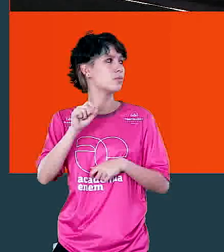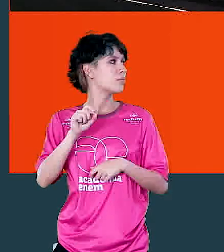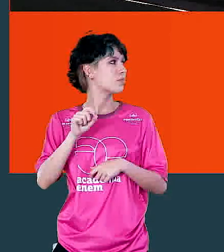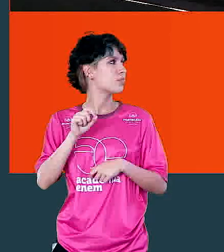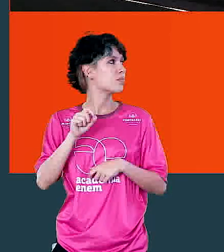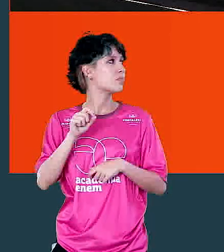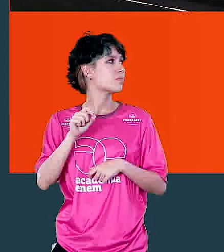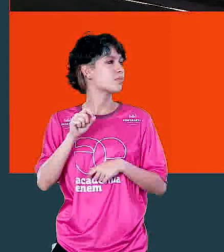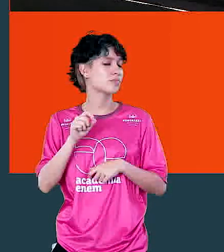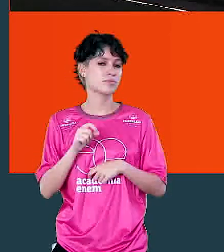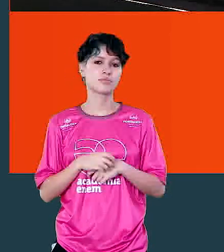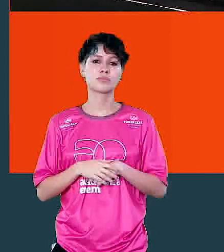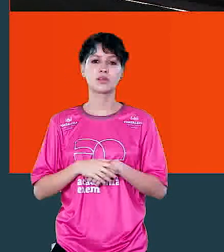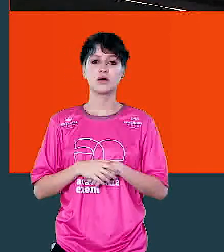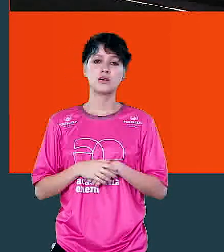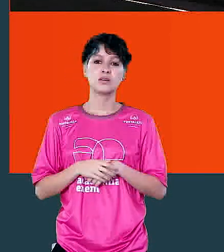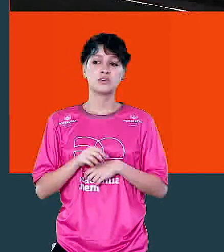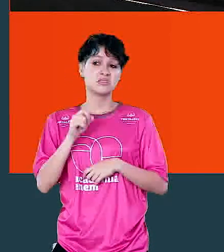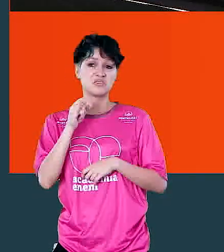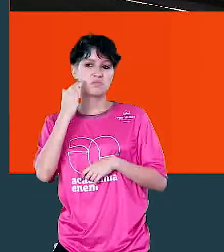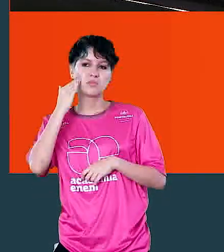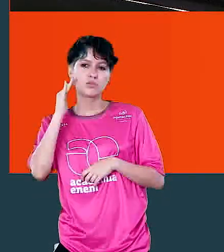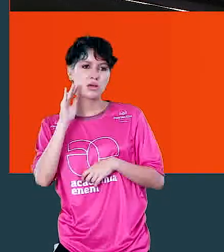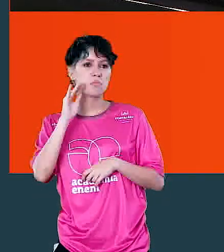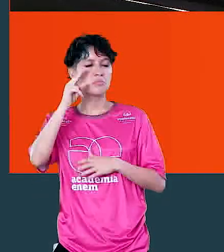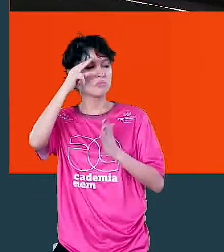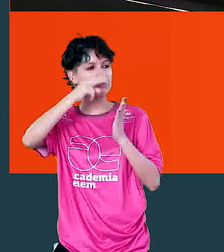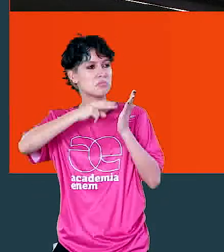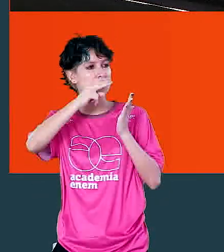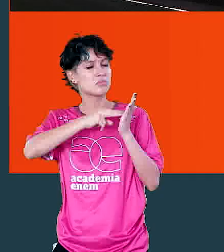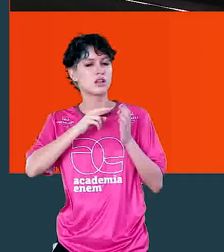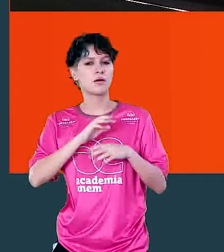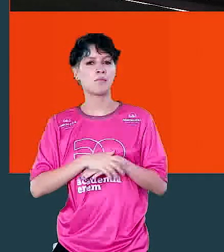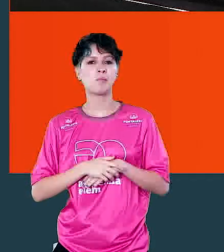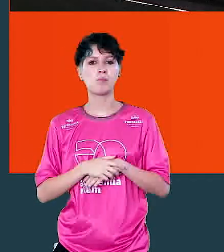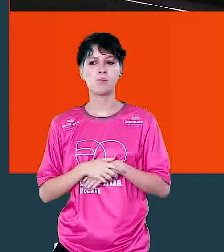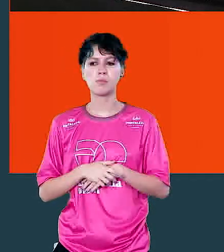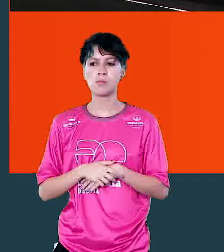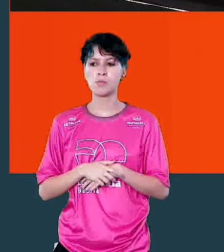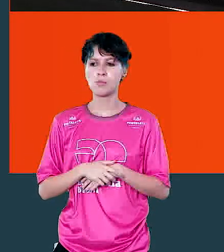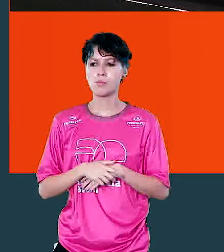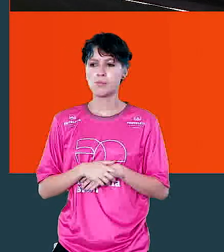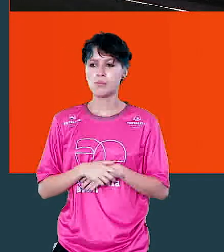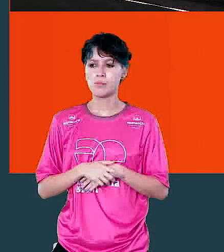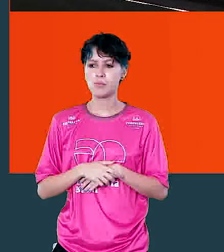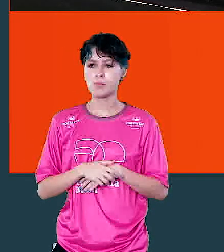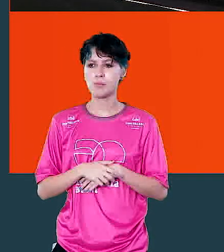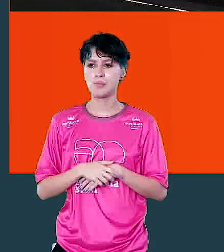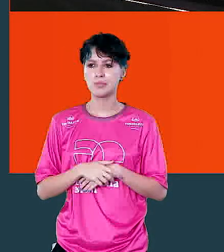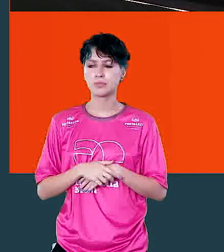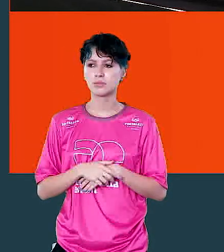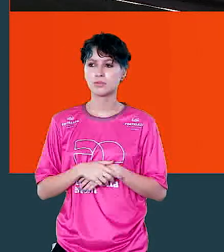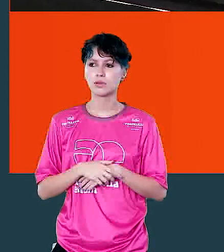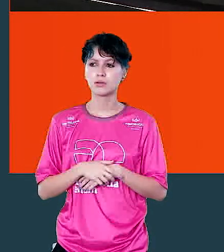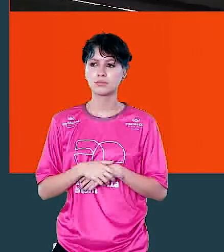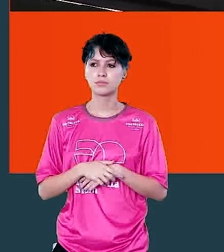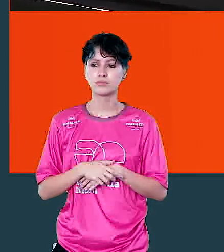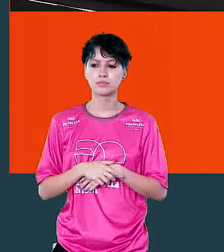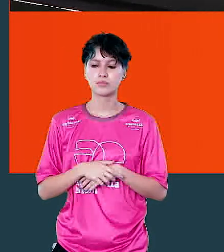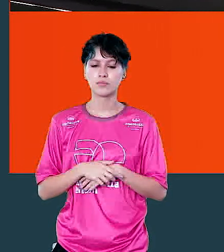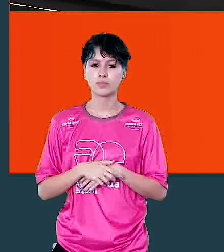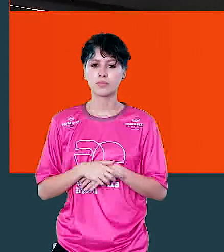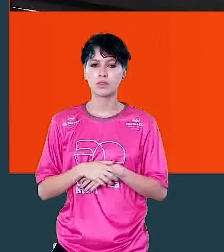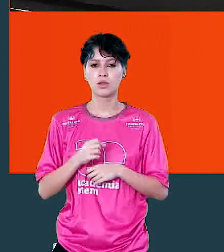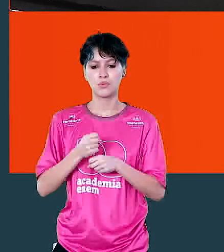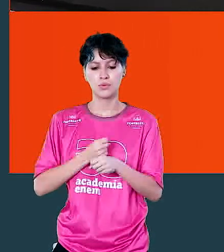para o que ocorre, né? Vamos seguir. Terceira. Em 2011,